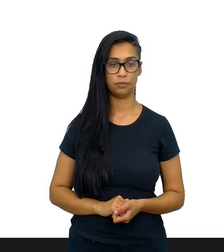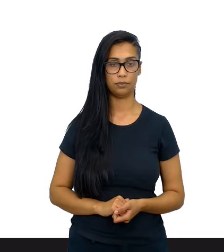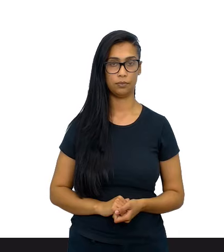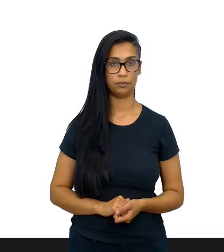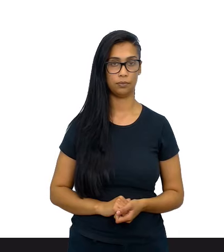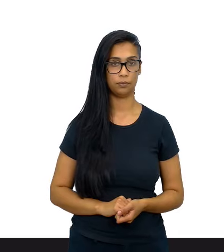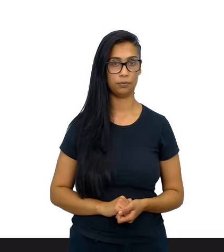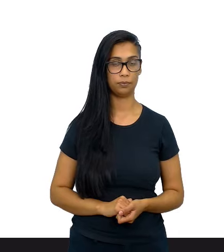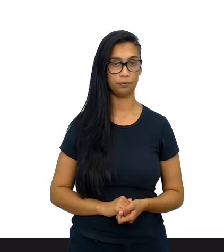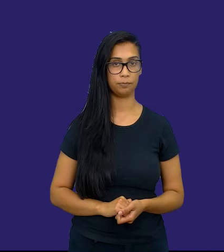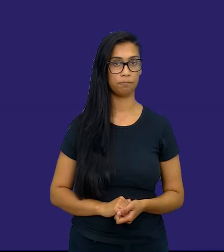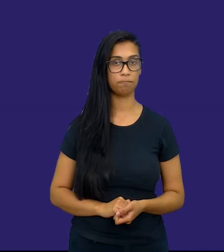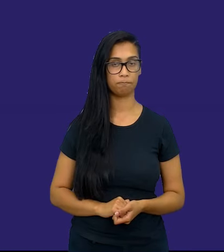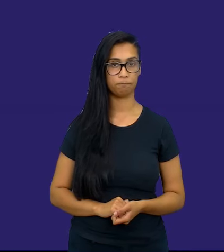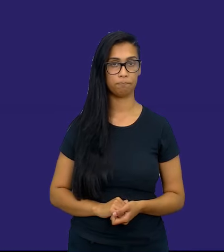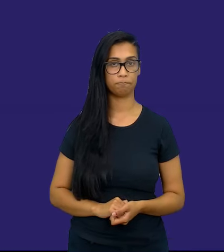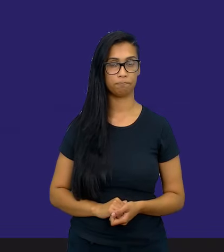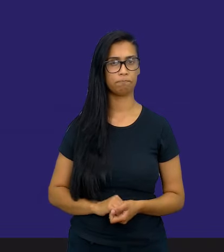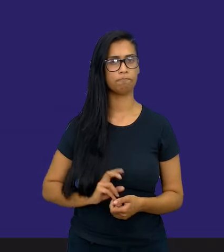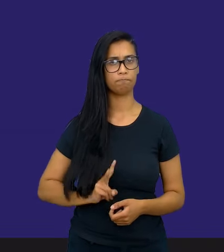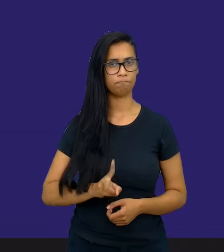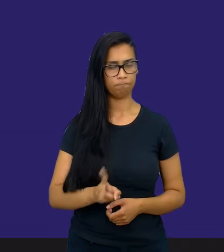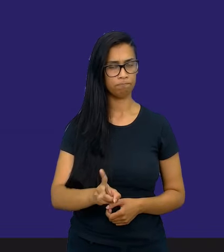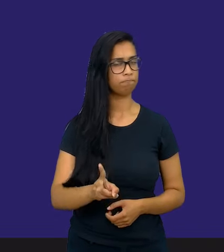aqui nós sempre retomamos